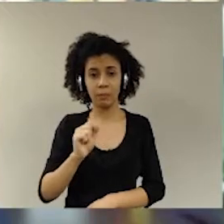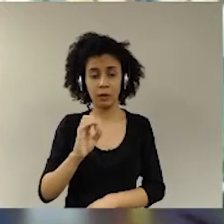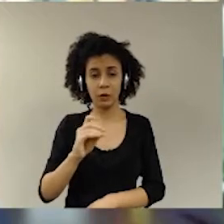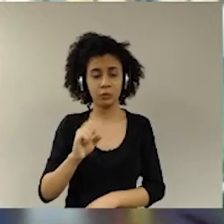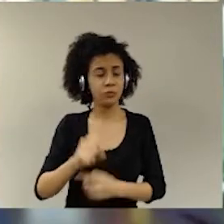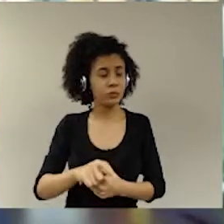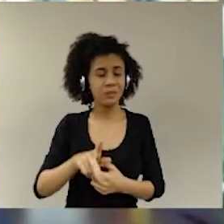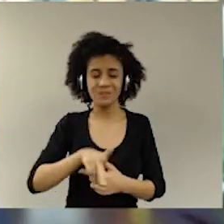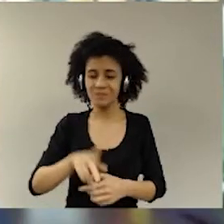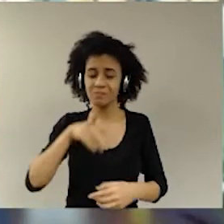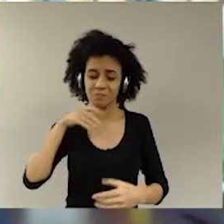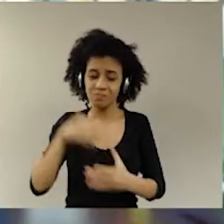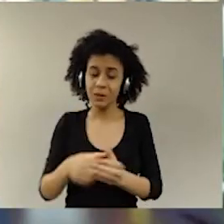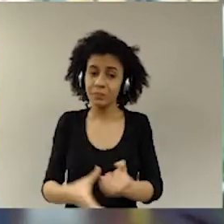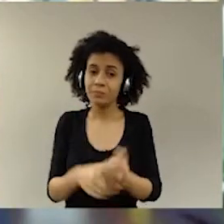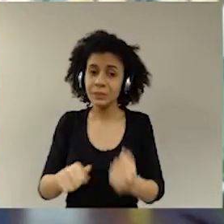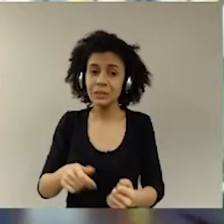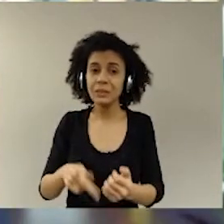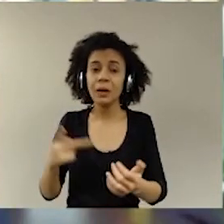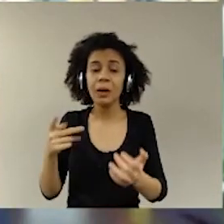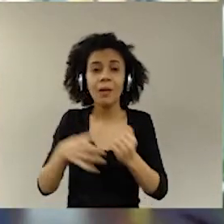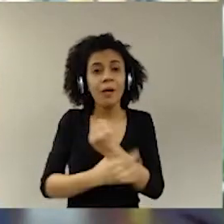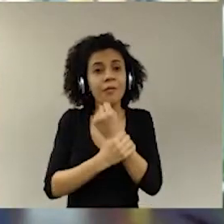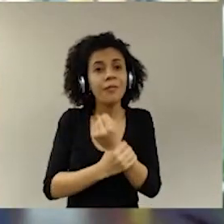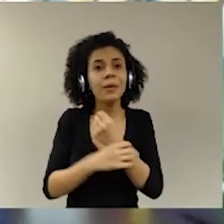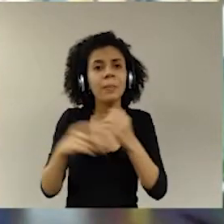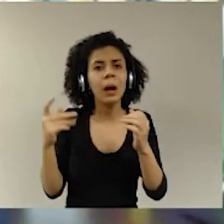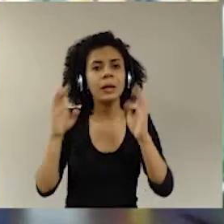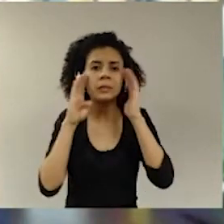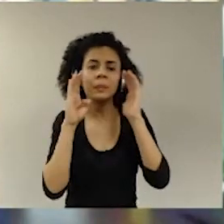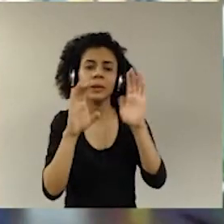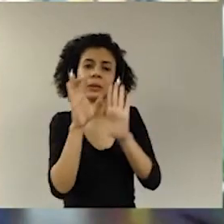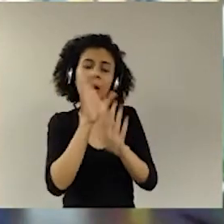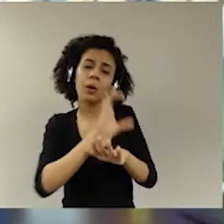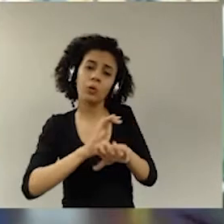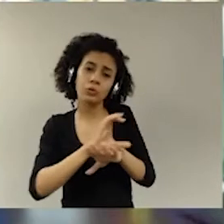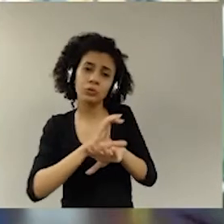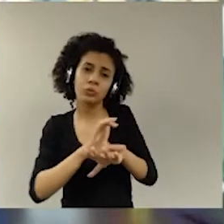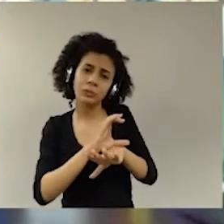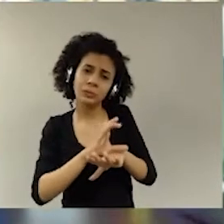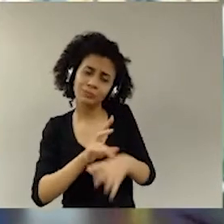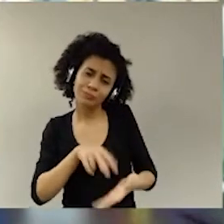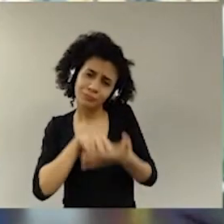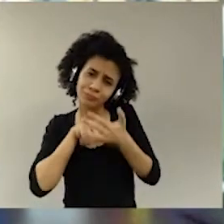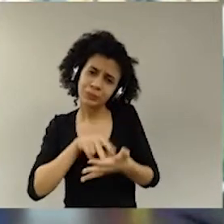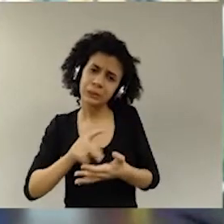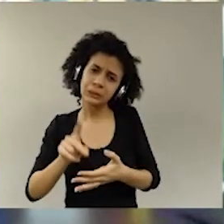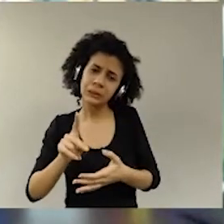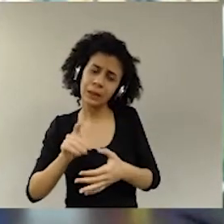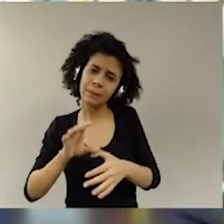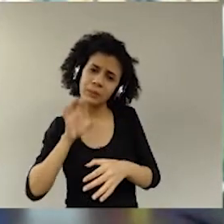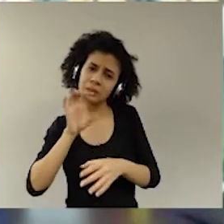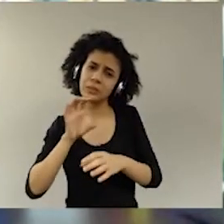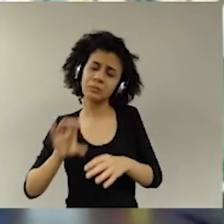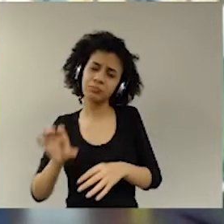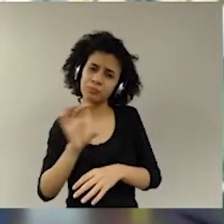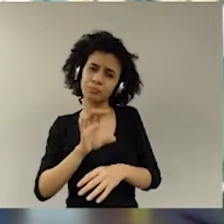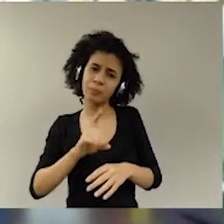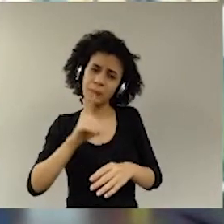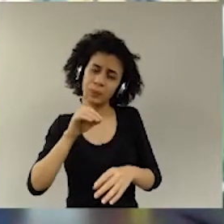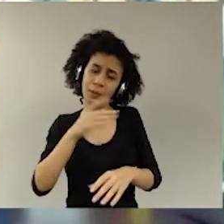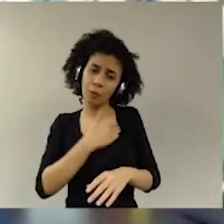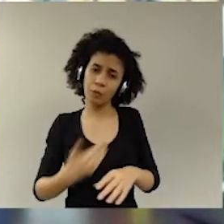para garantir a eficácia da Constituição e a prevalência sempre do Estado Democrático de Direito e da